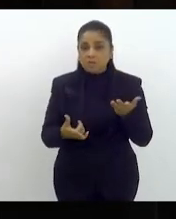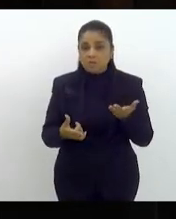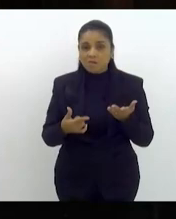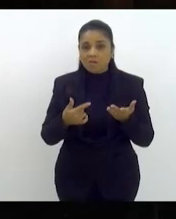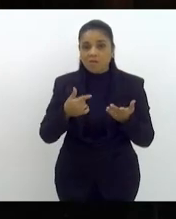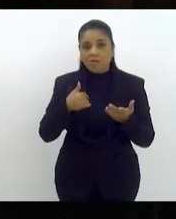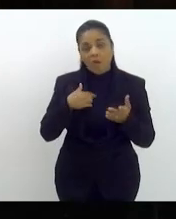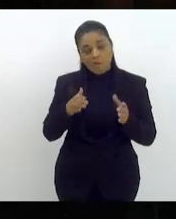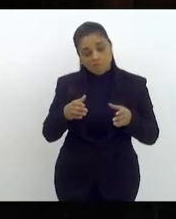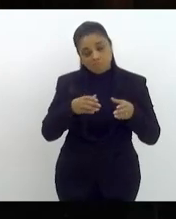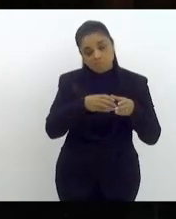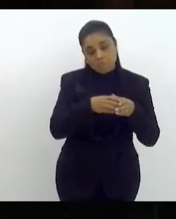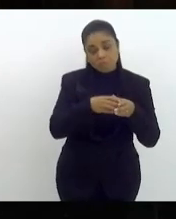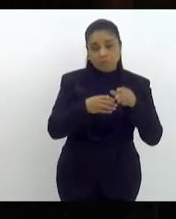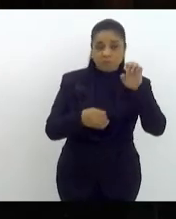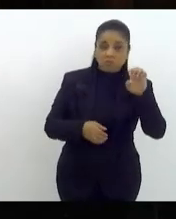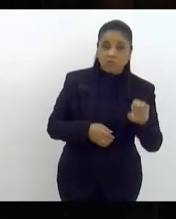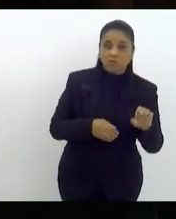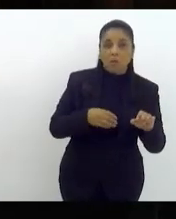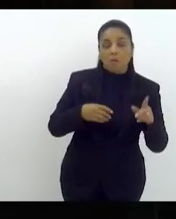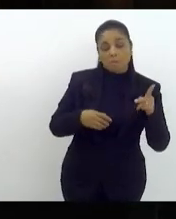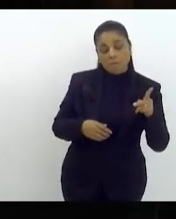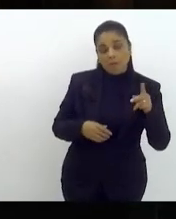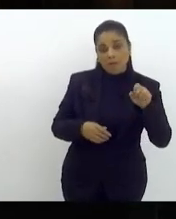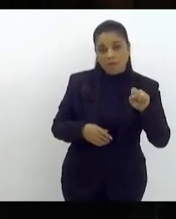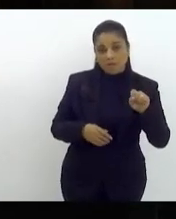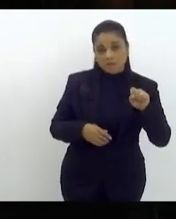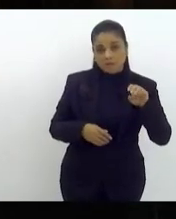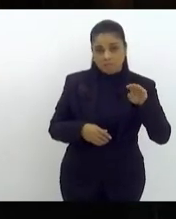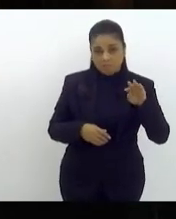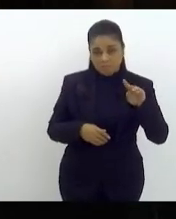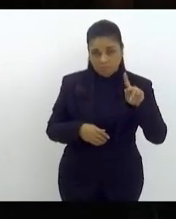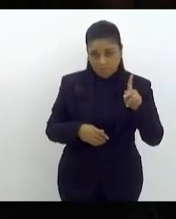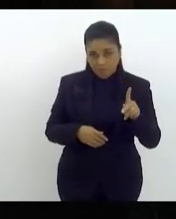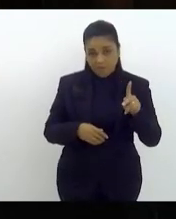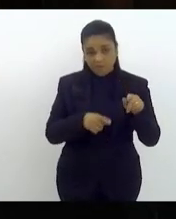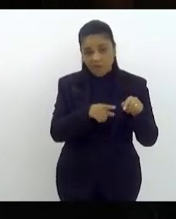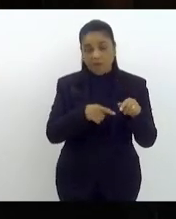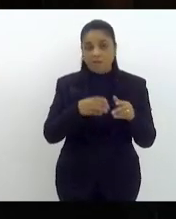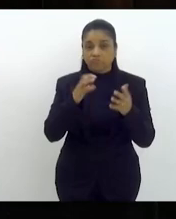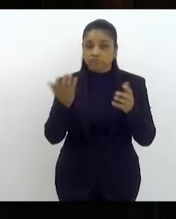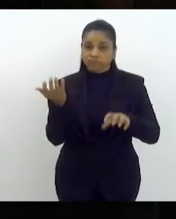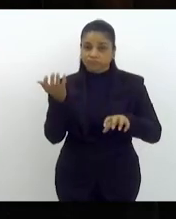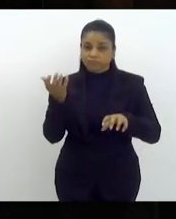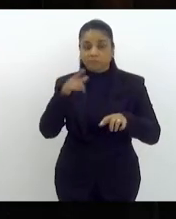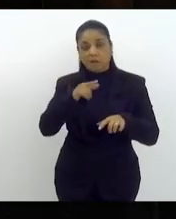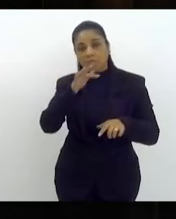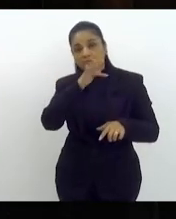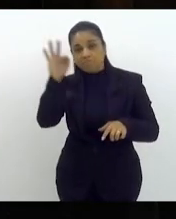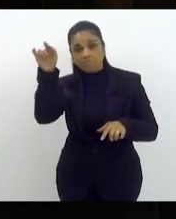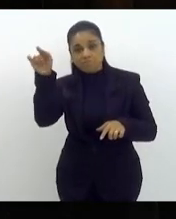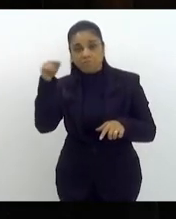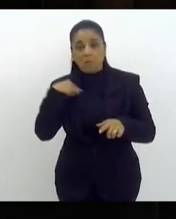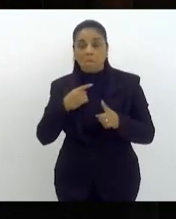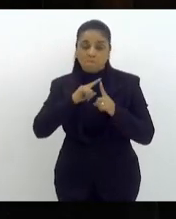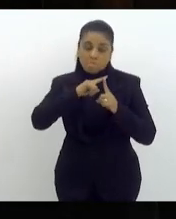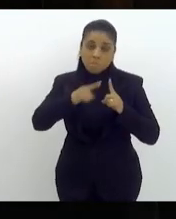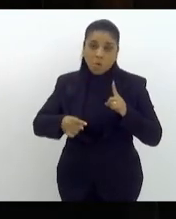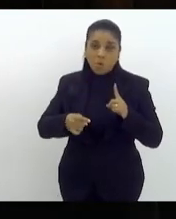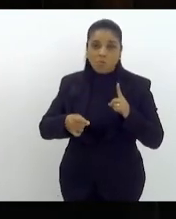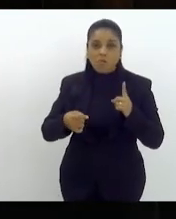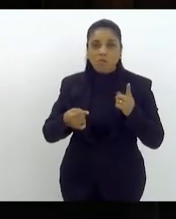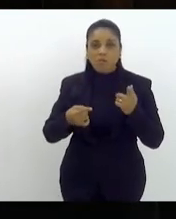alguns partidos de esquerda com PSB por exemplo irem ao Supremo Tribunal Federal e através de uma dpf Proibir